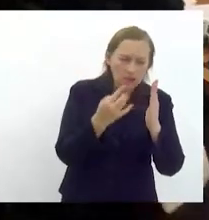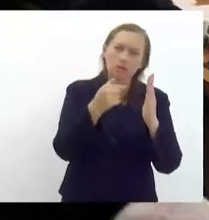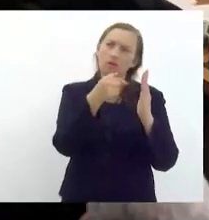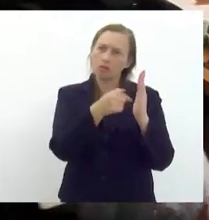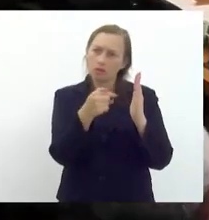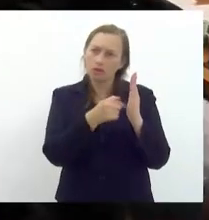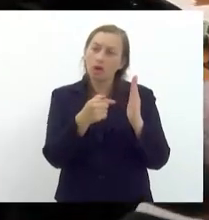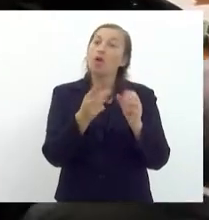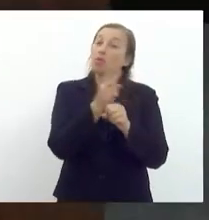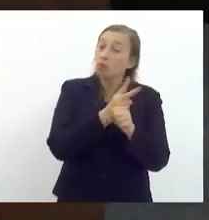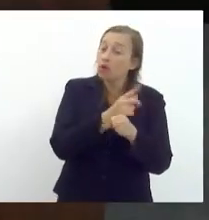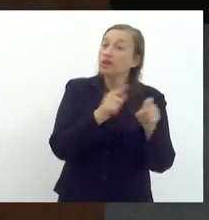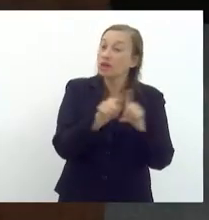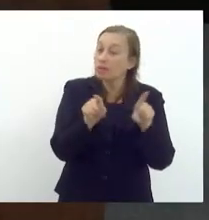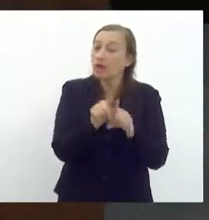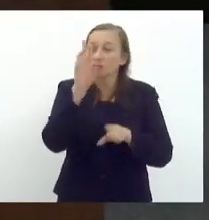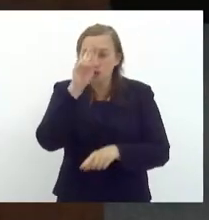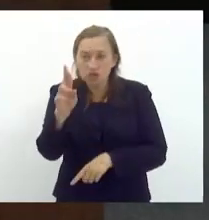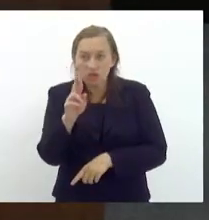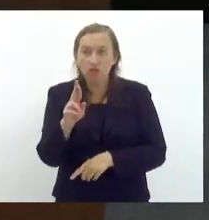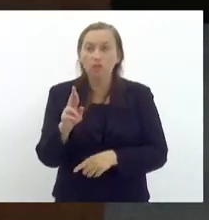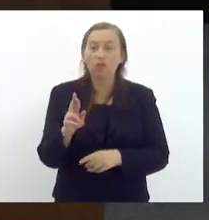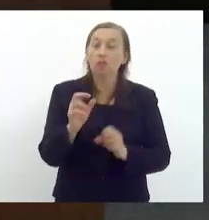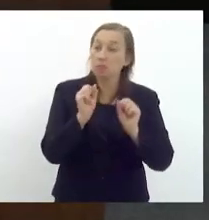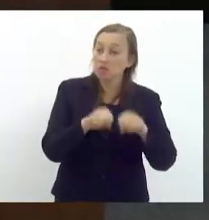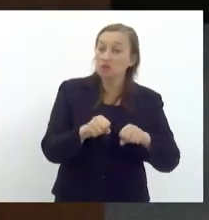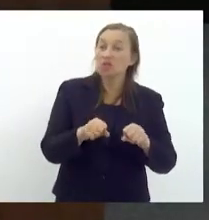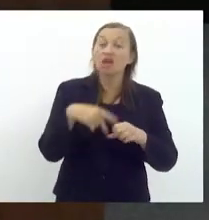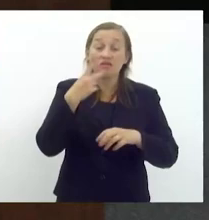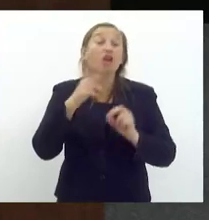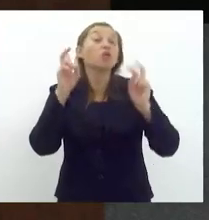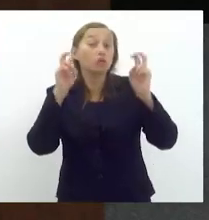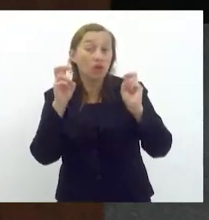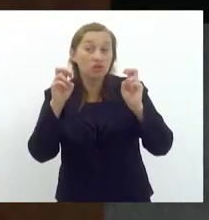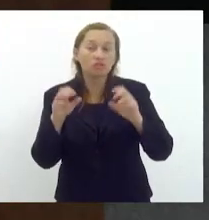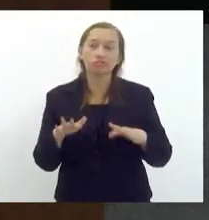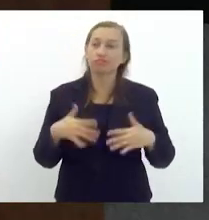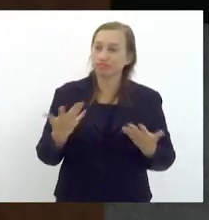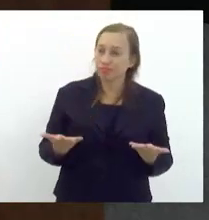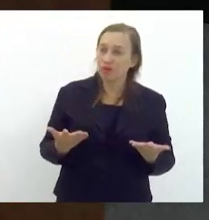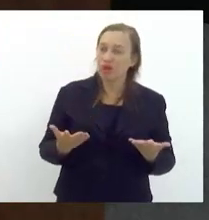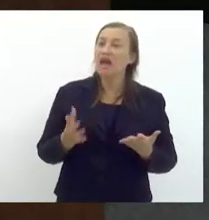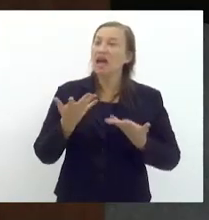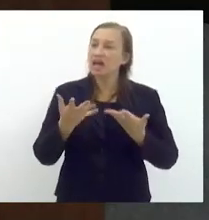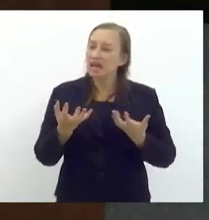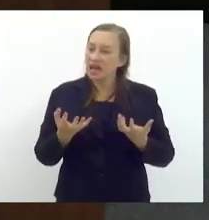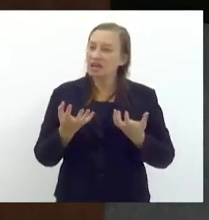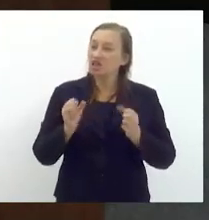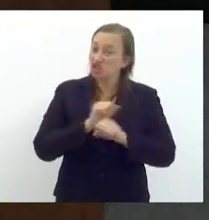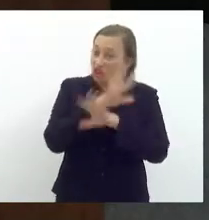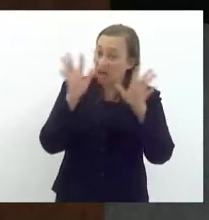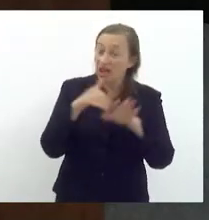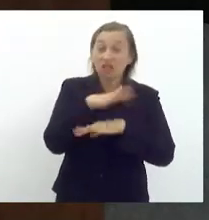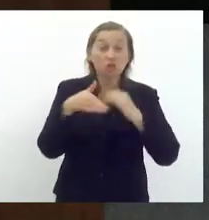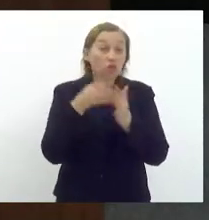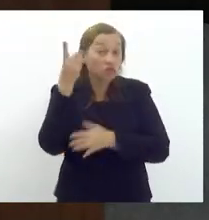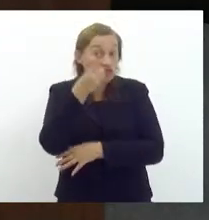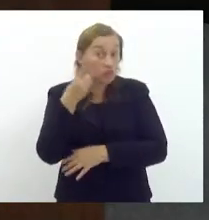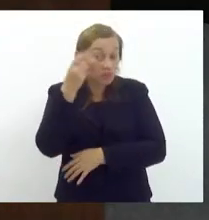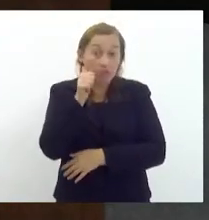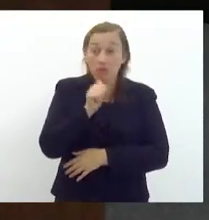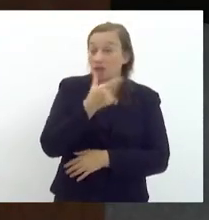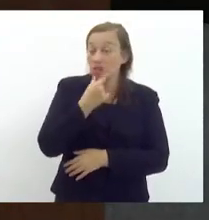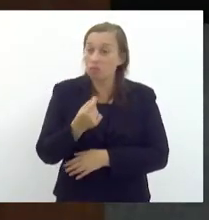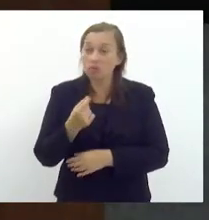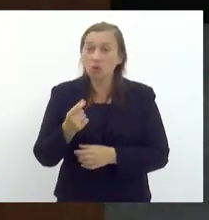pois procurei também um senhor hoje quando foi possível e trouxe a questão ou seja quero deixar nítido a todos os deputados e deputados